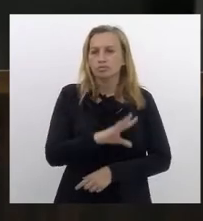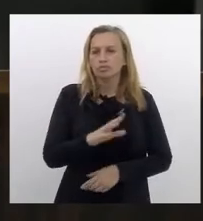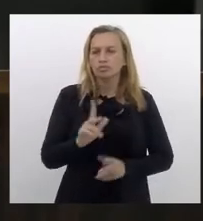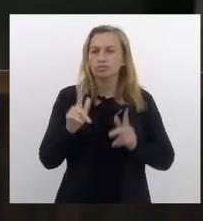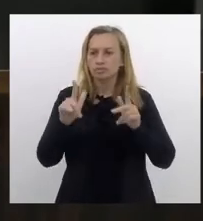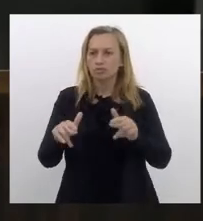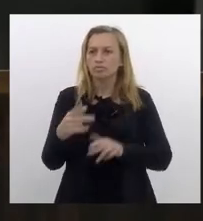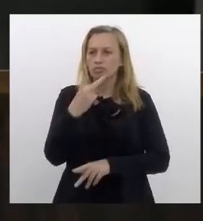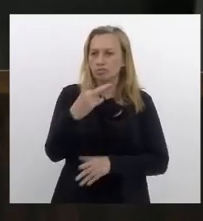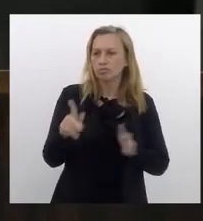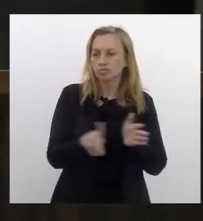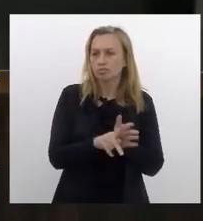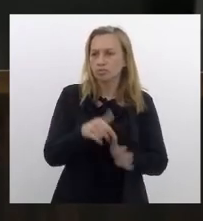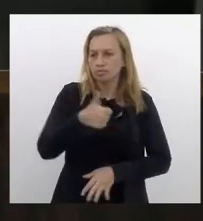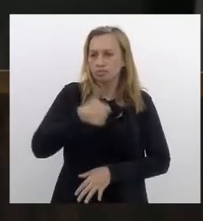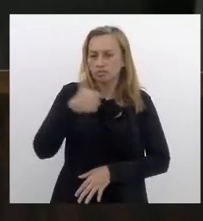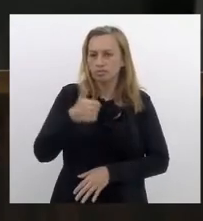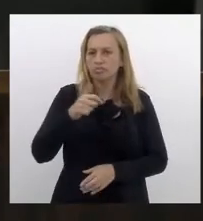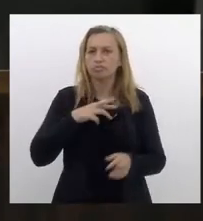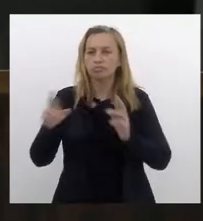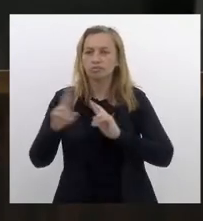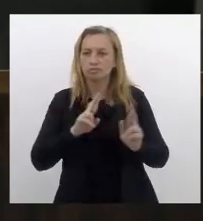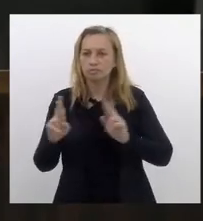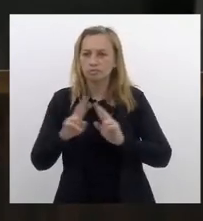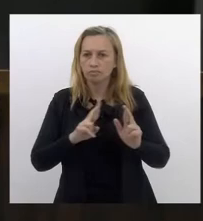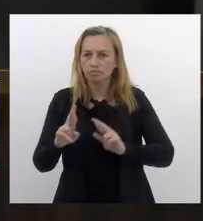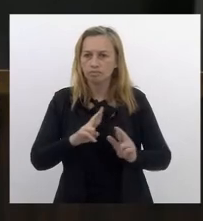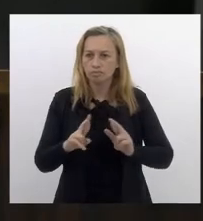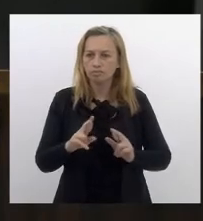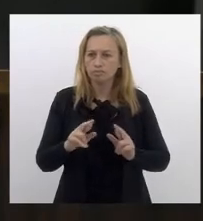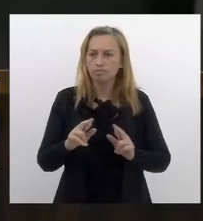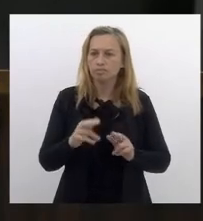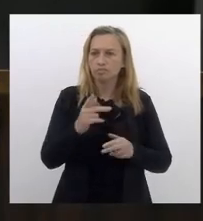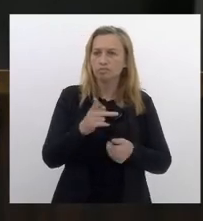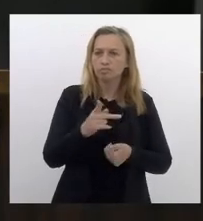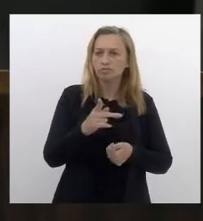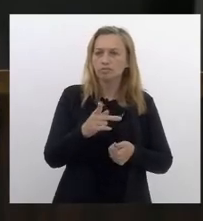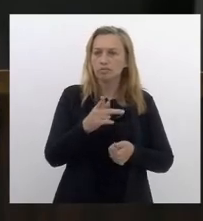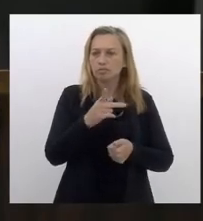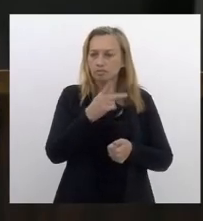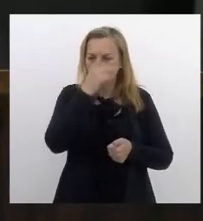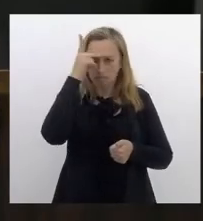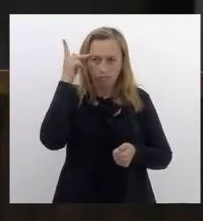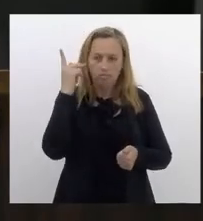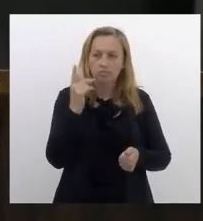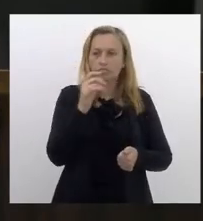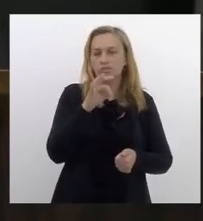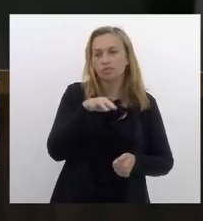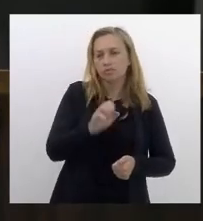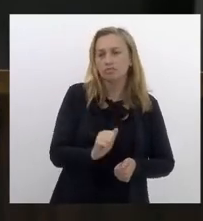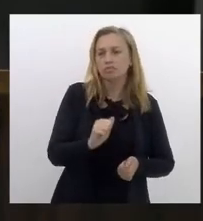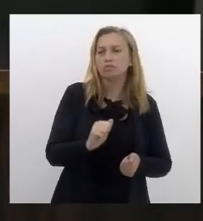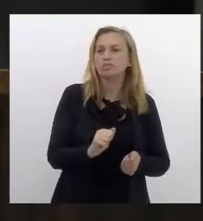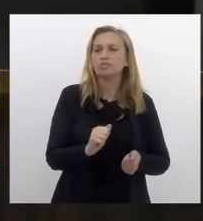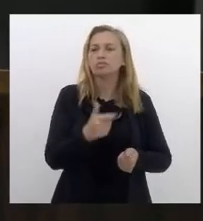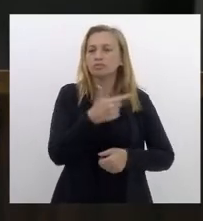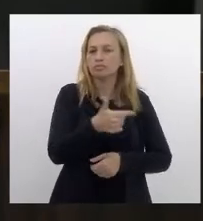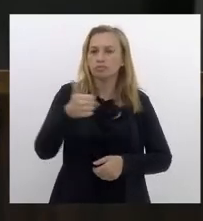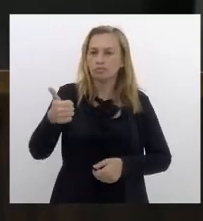coisa, os dois projetos primeiros em relação aos atletas. Projeto de resolução